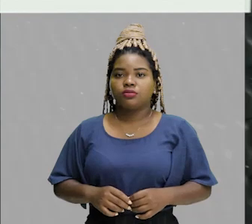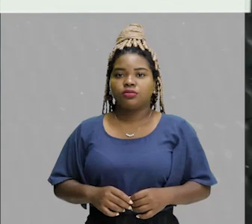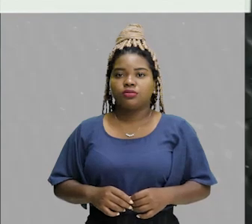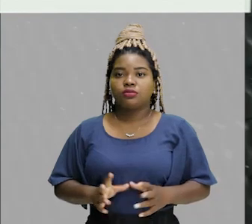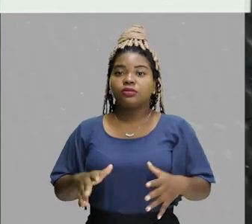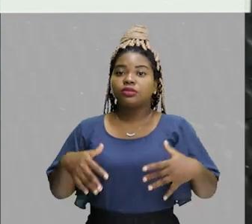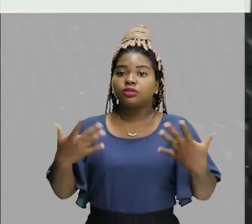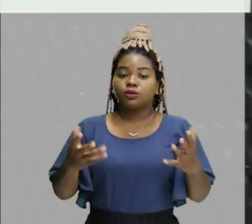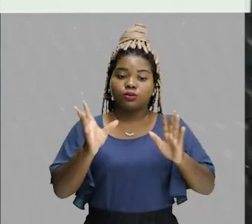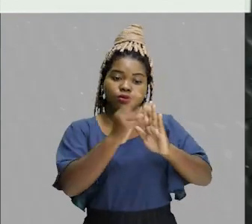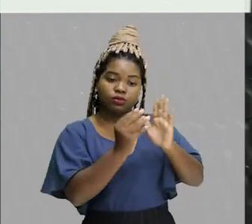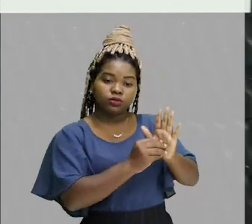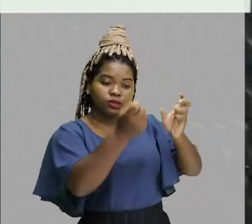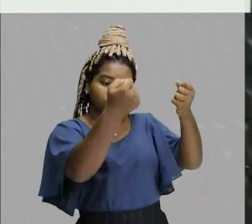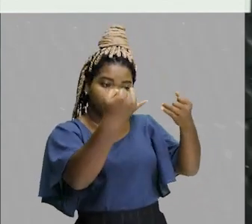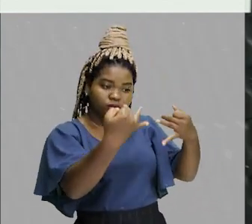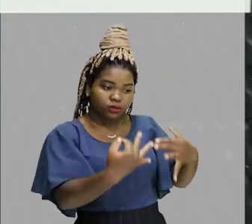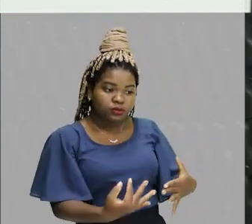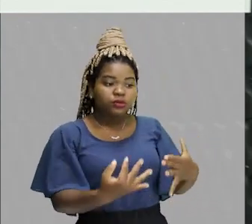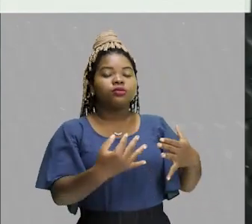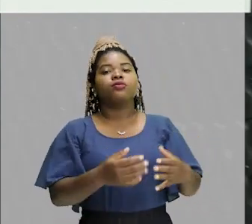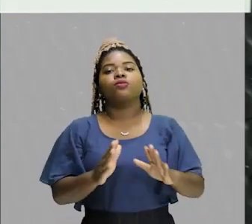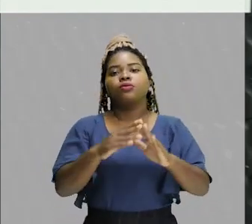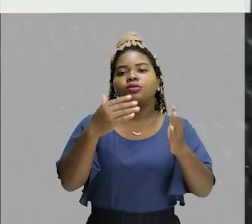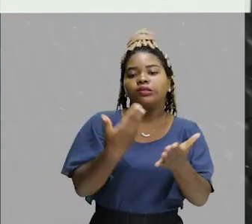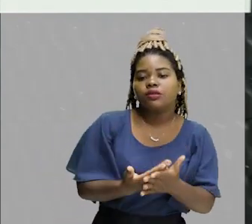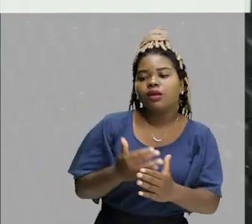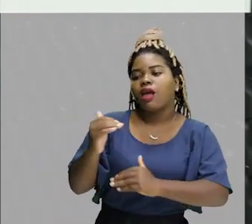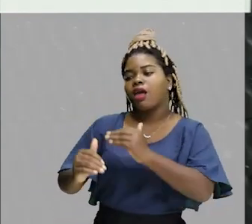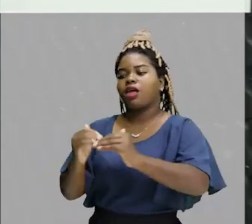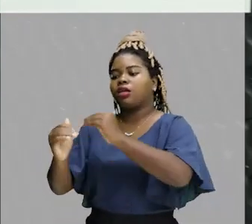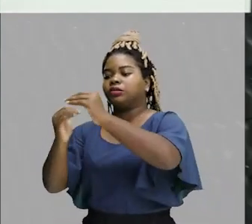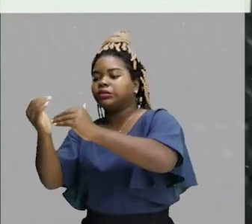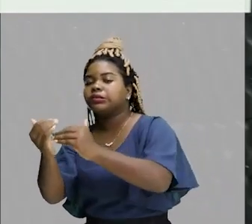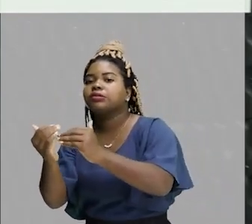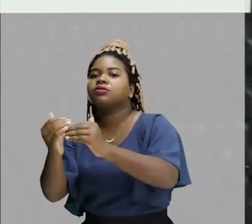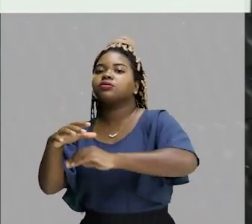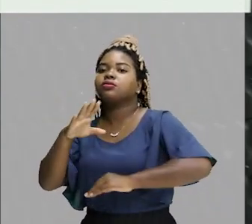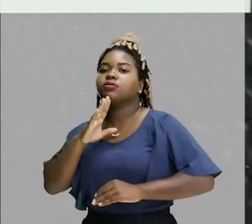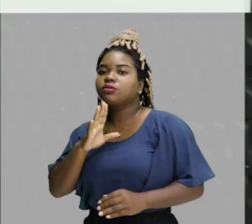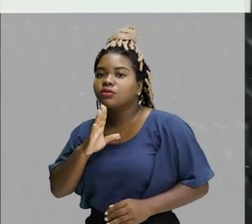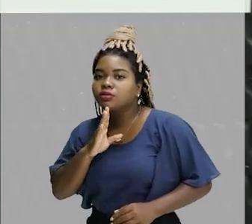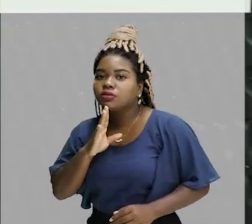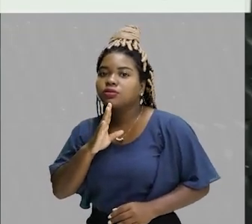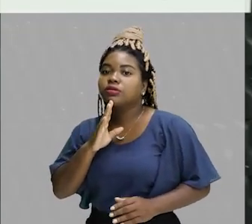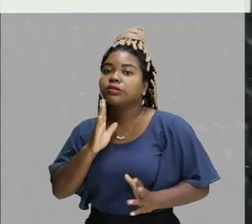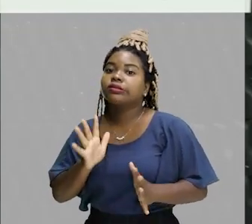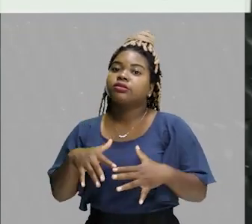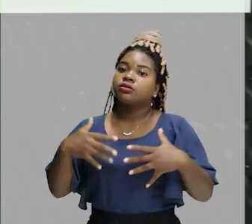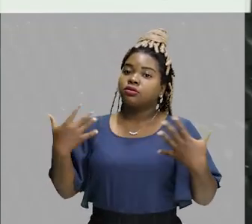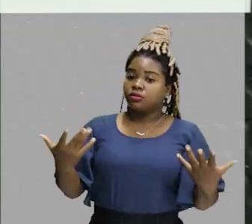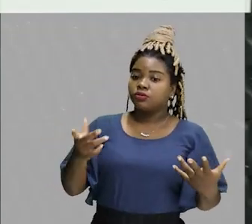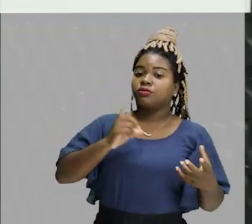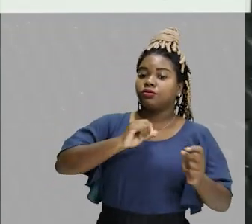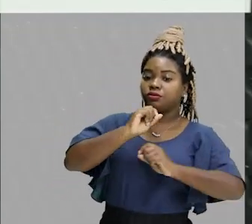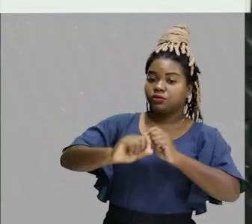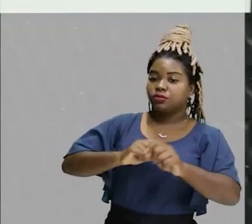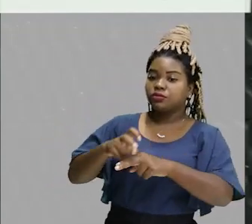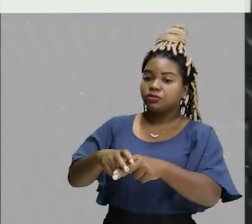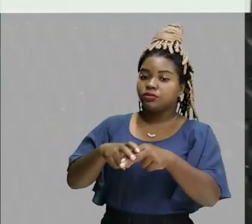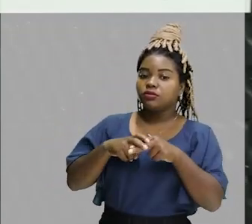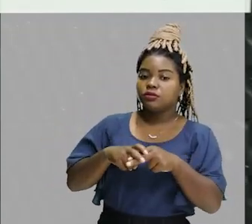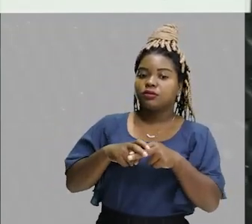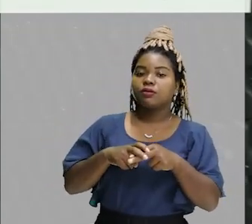conteúdo, e o nosso conteúdo tem a ver com a escola, tem a ver com a construção do conhecimento, obviamente nós vamos estabelecer que é